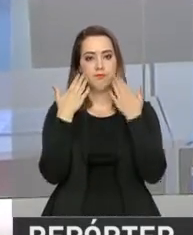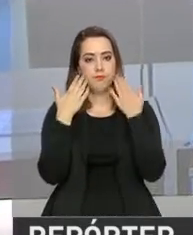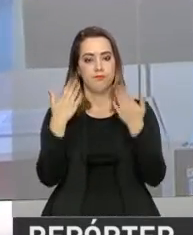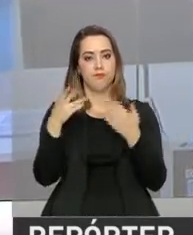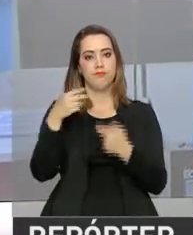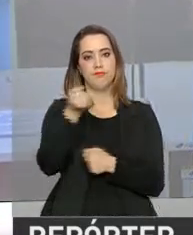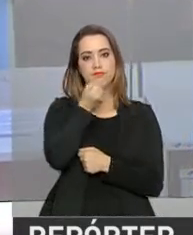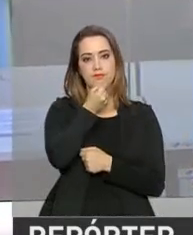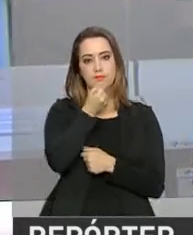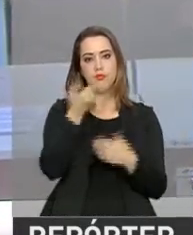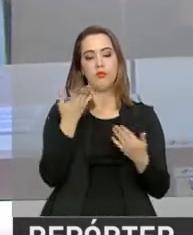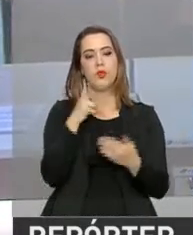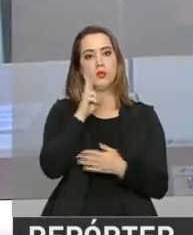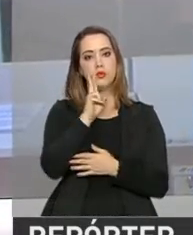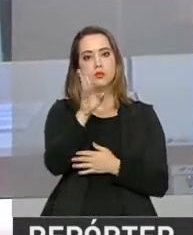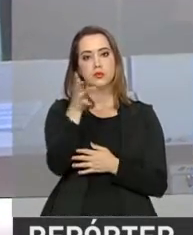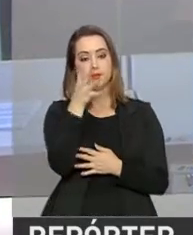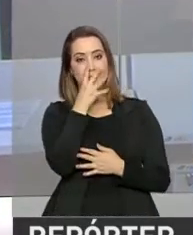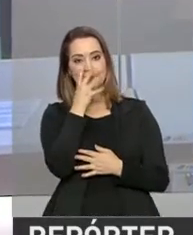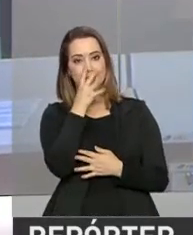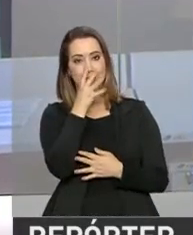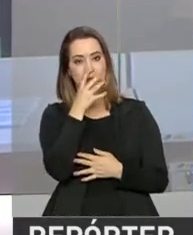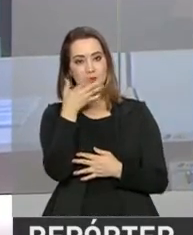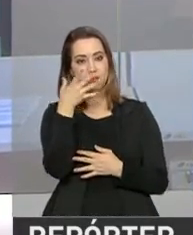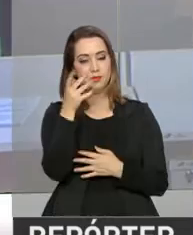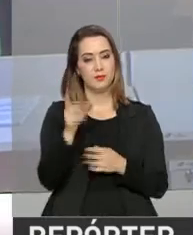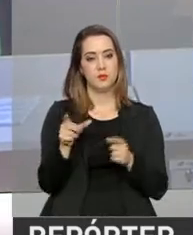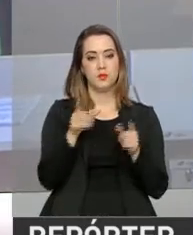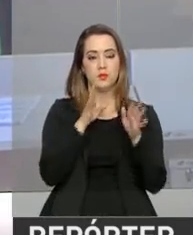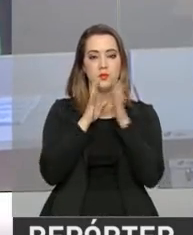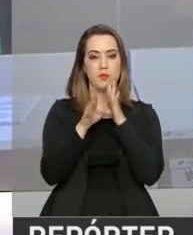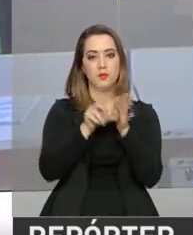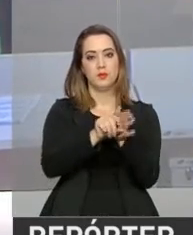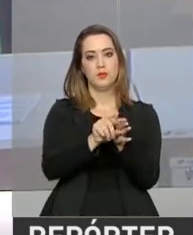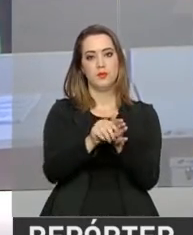Repórter NBR. Você pode acompanhar também as novidades em nossas redes